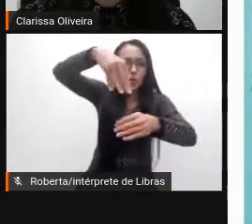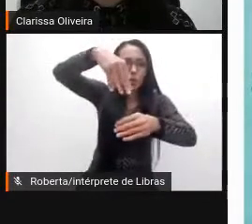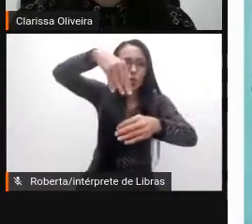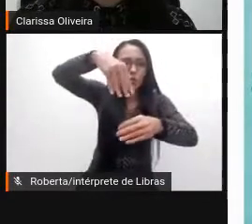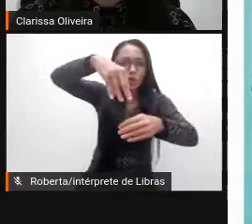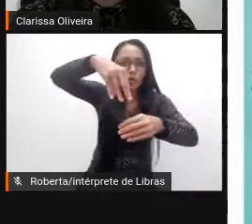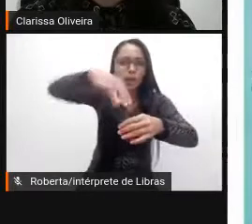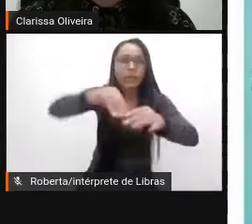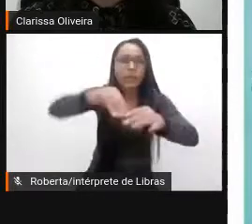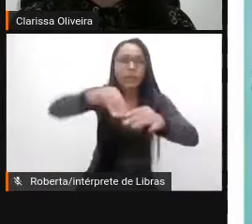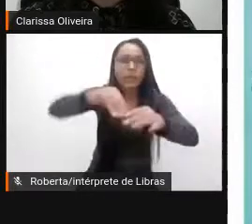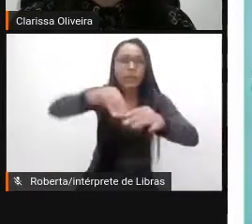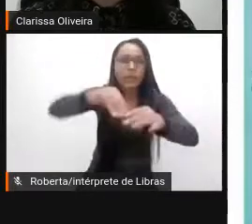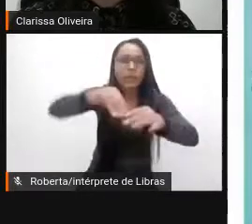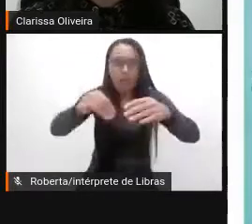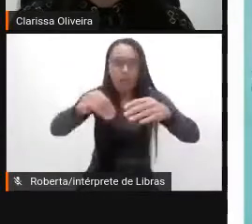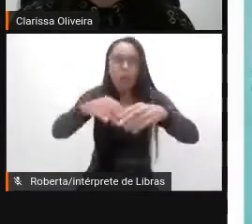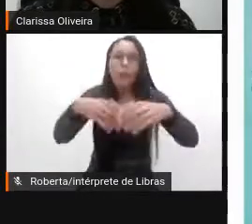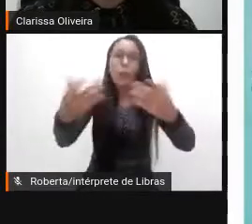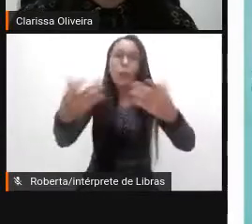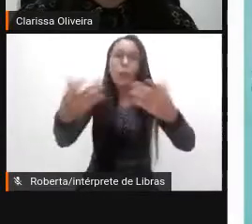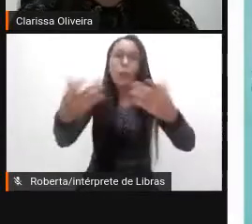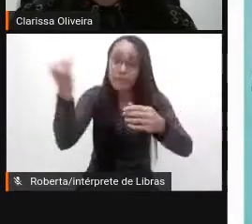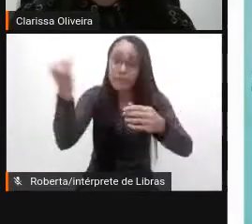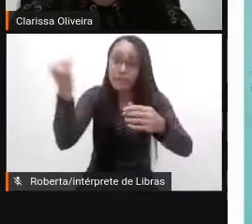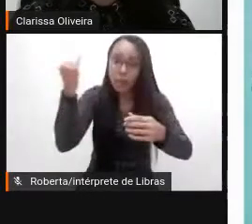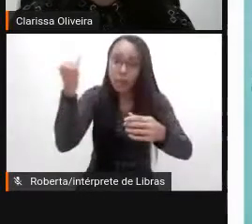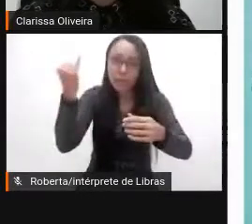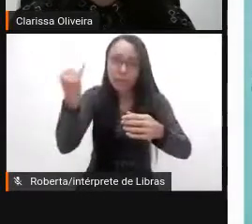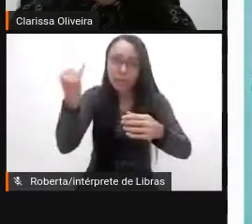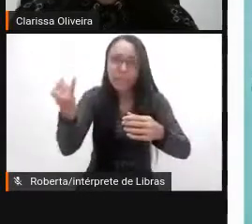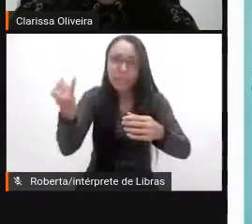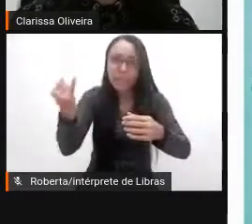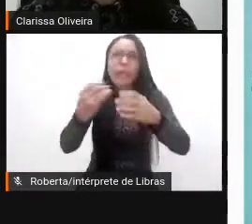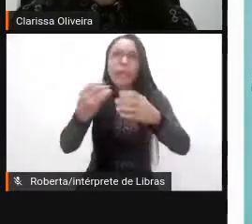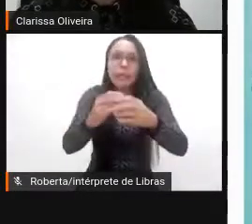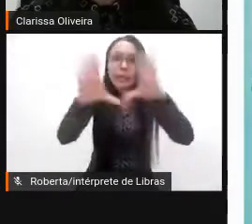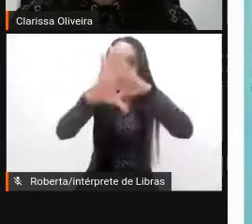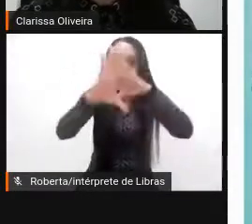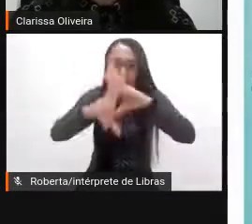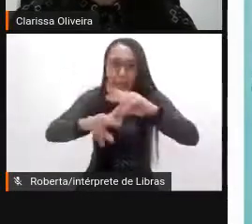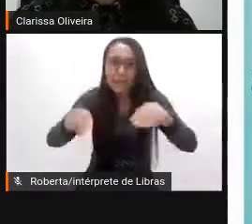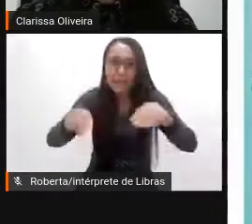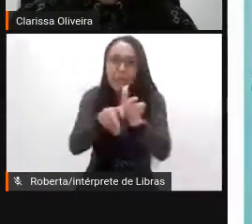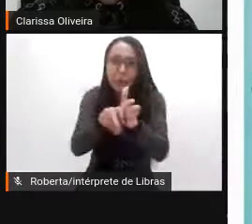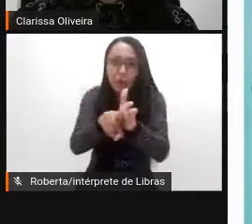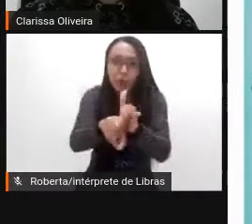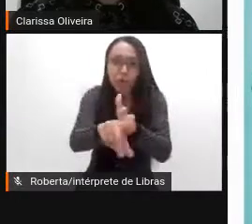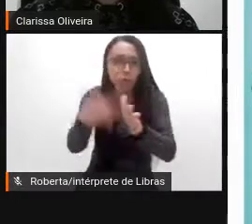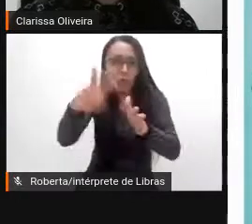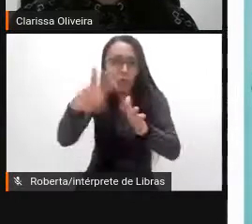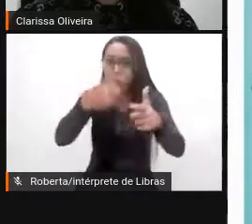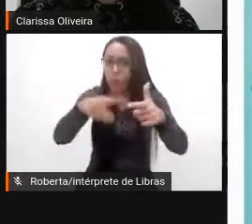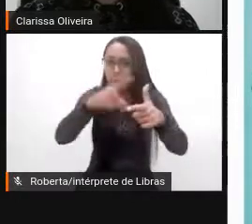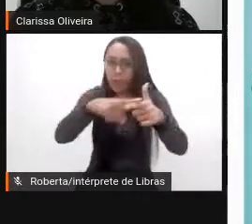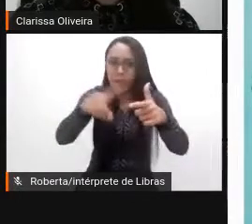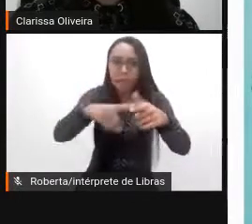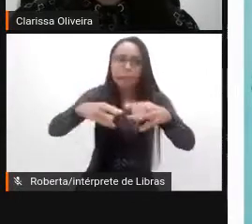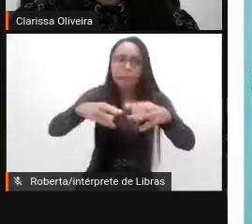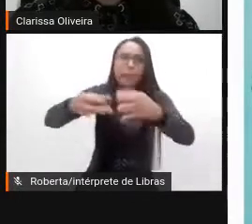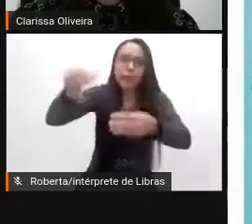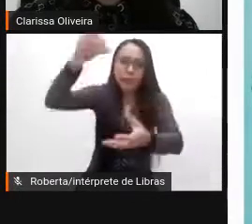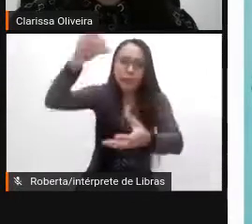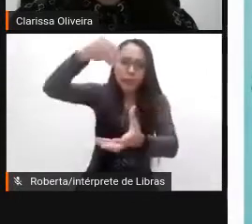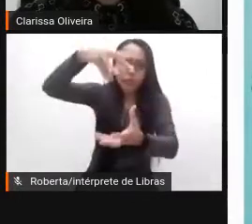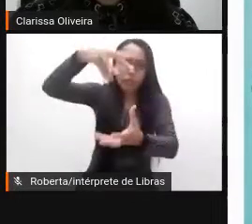é um desinfetante potente, então ele mata, sim, o vírus, sem problema nenhum. E aí, depois que eu